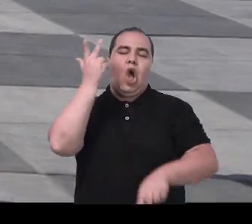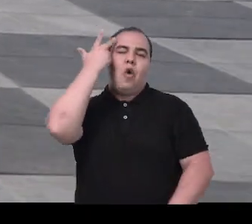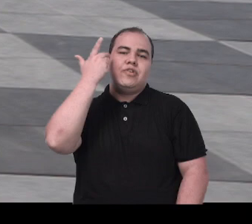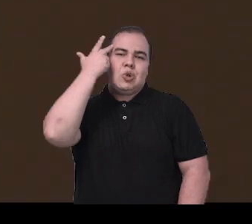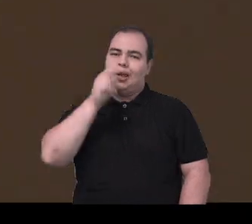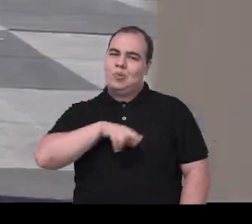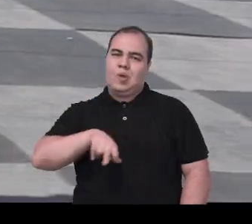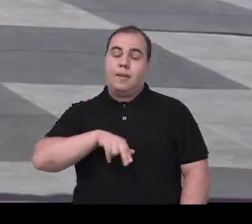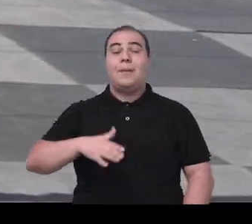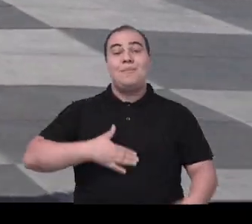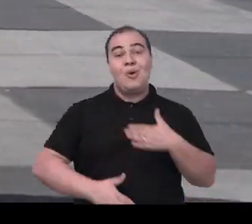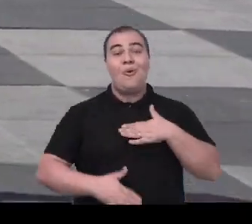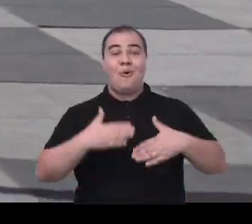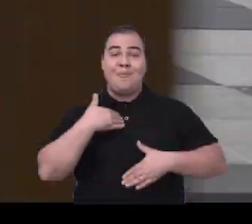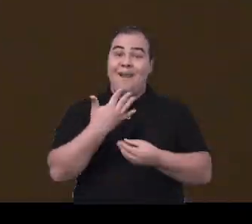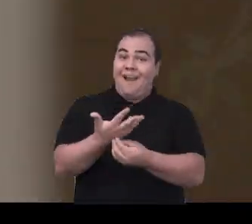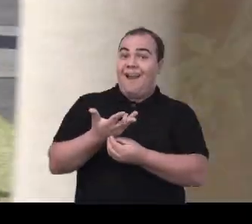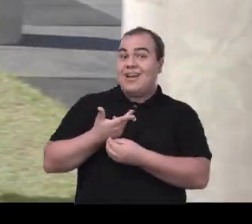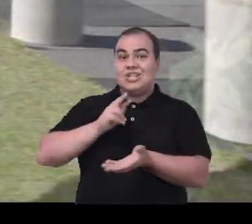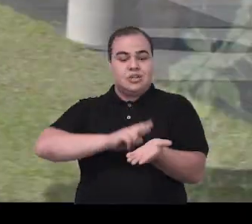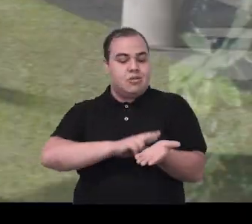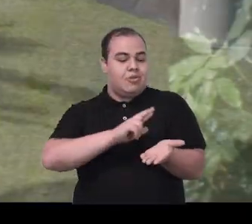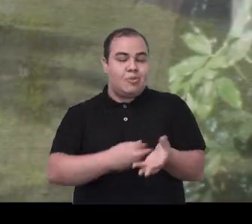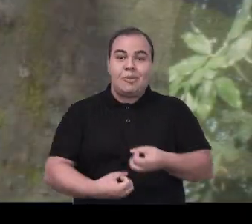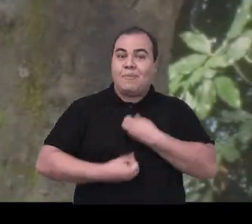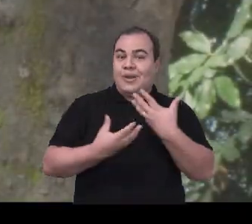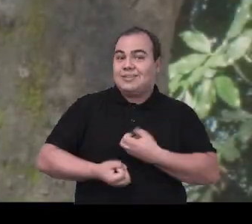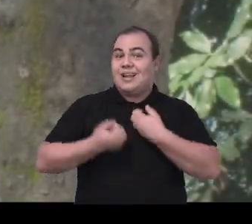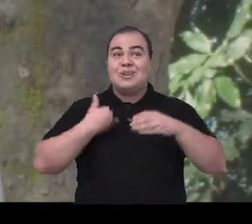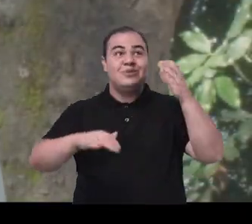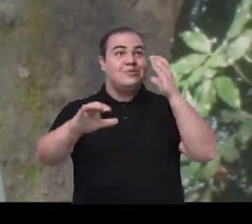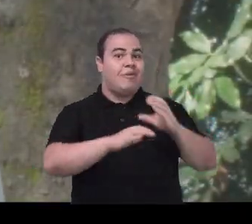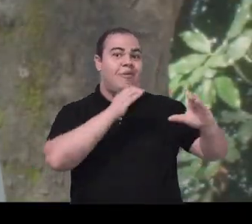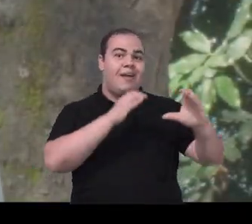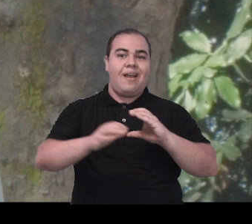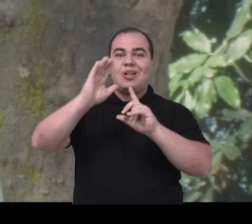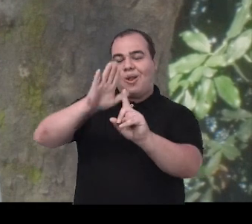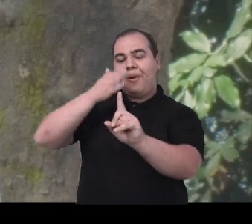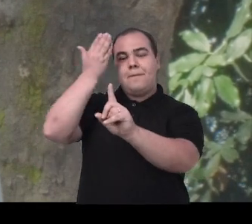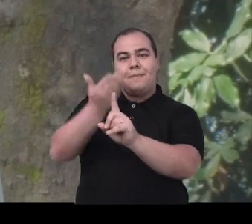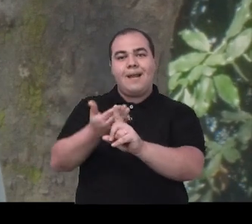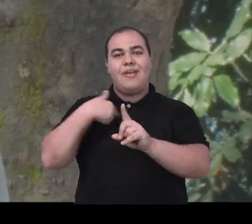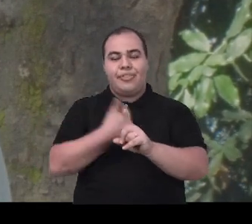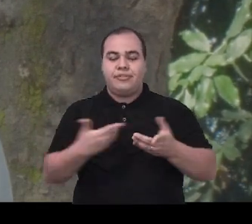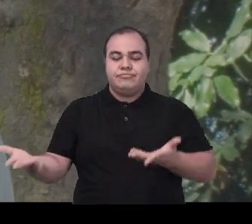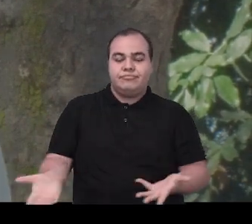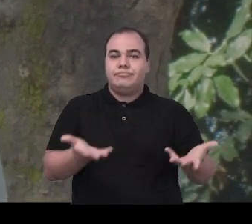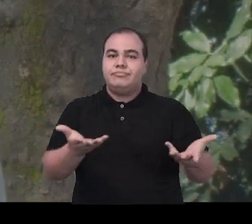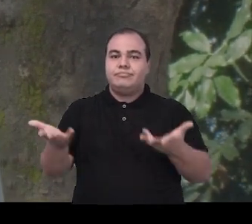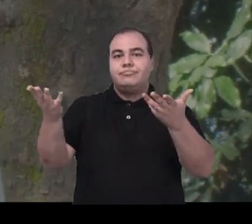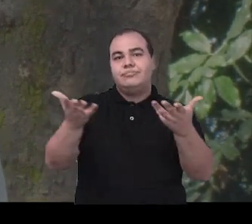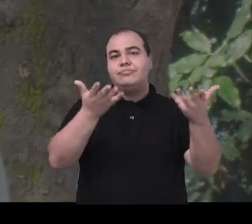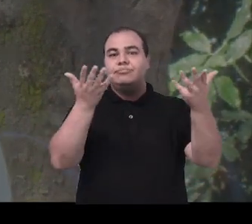como convencionais. Meu corpo é arte, ritmo e poesia. Sou o canto de Obá, a rua em nós